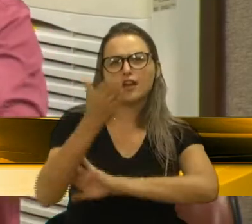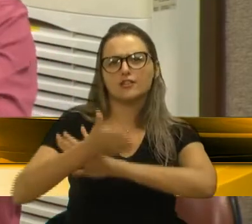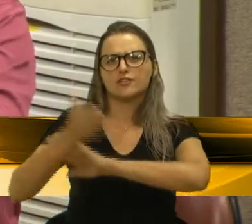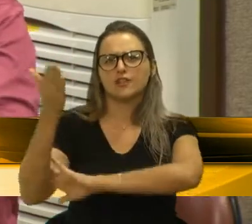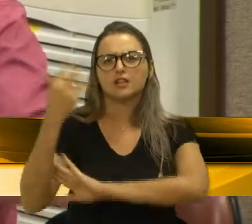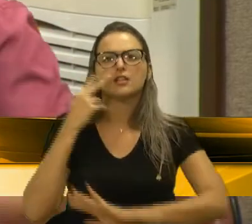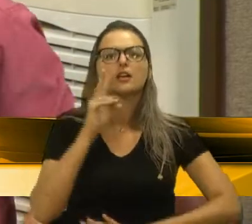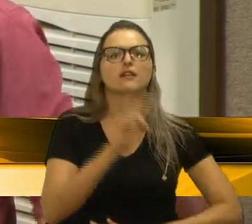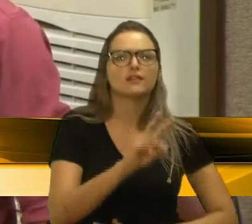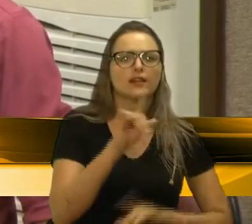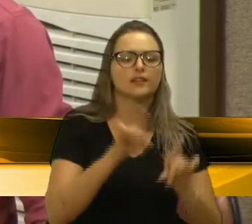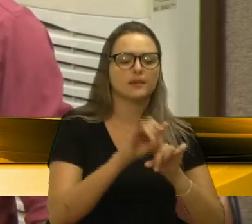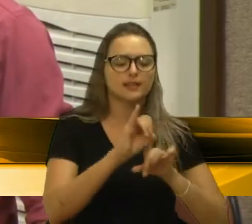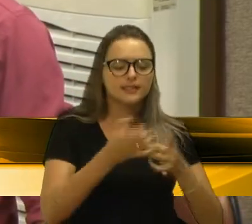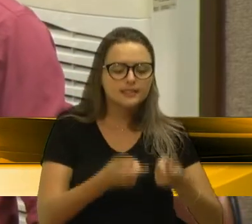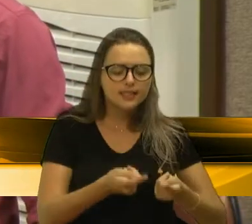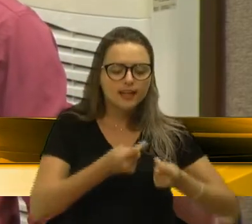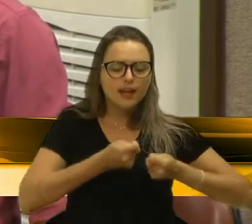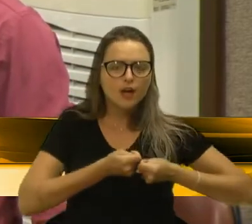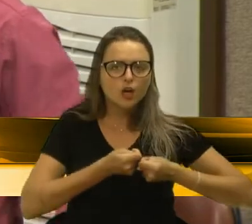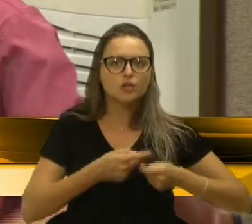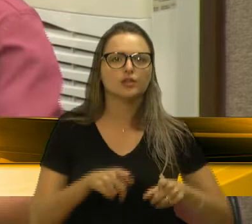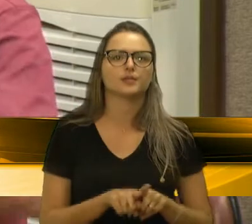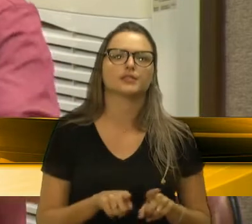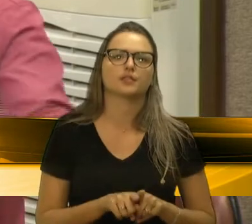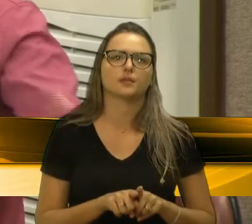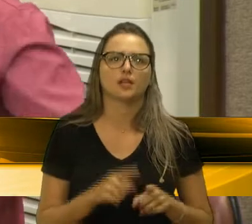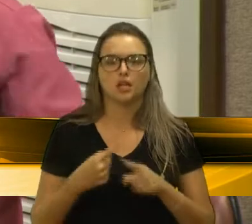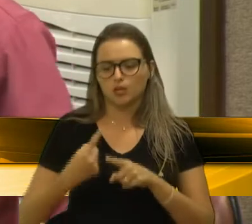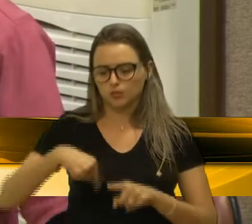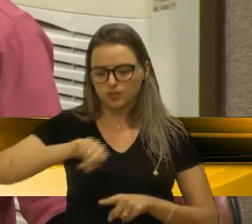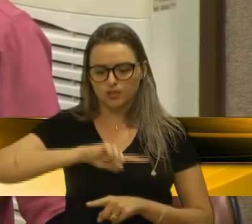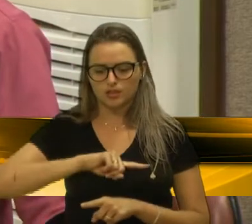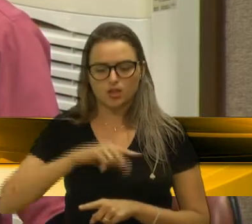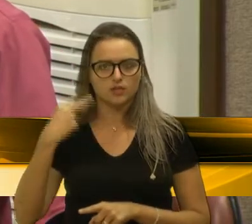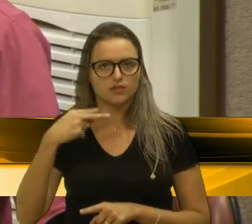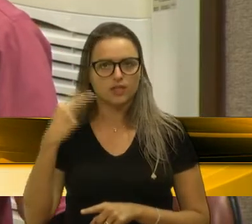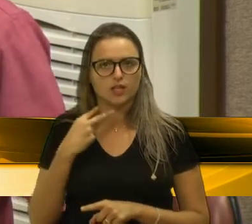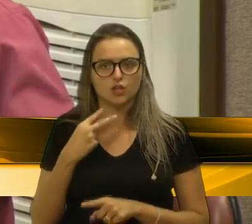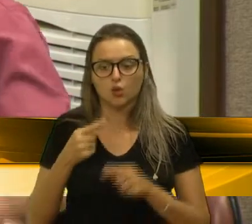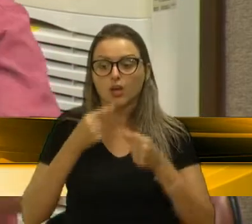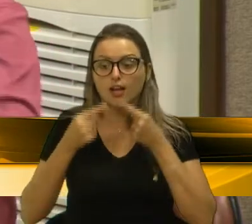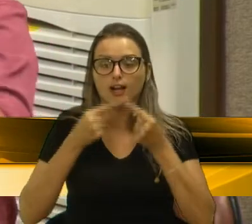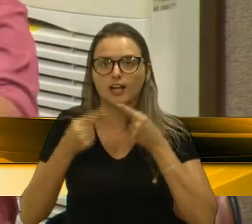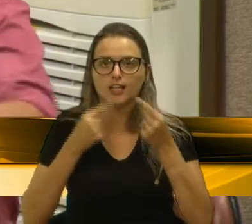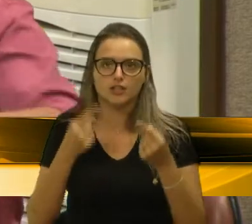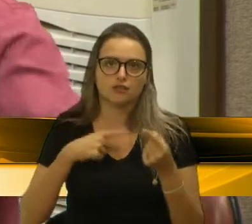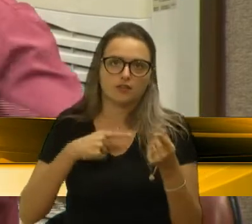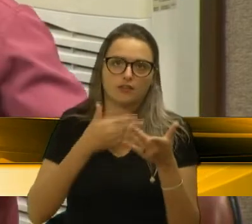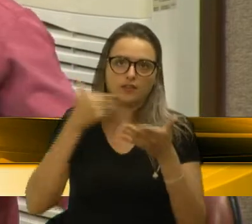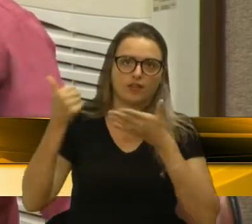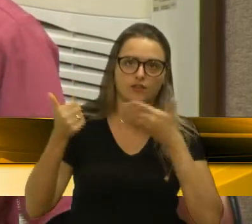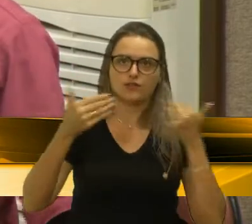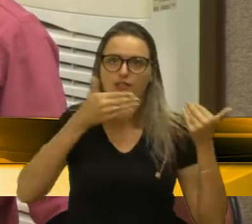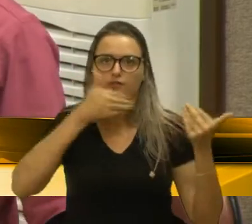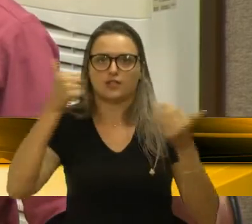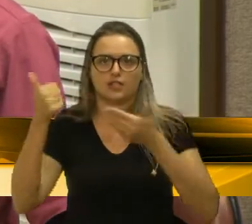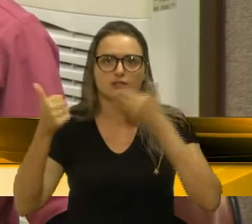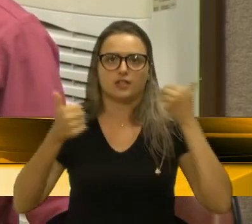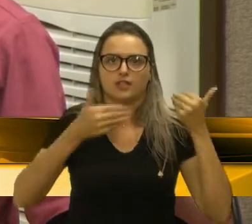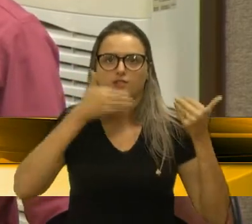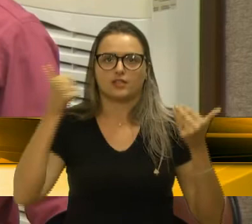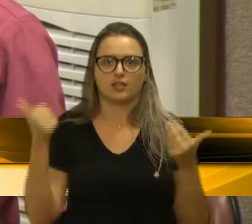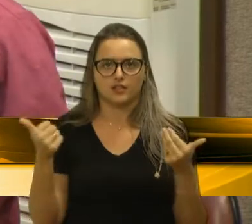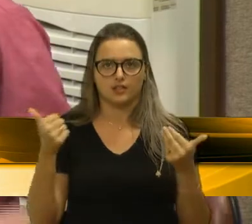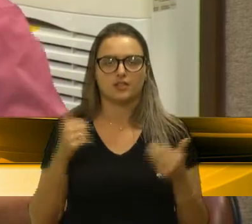também se estão economizando também porque nós levamos crítica direto que ganhamos disse que ama aquilo sem saber que não temos só o salário